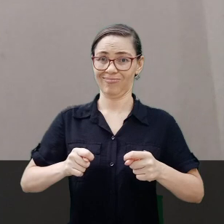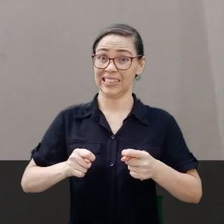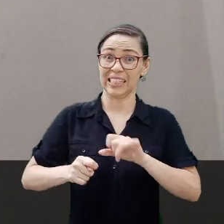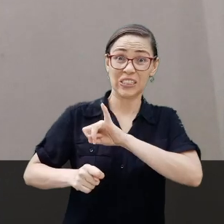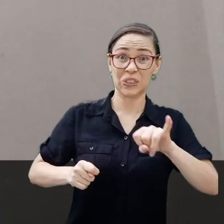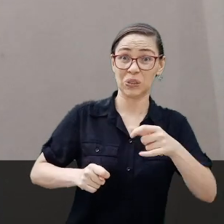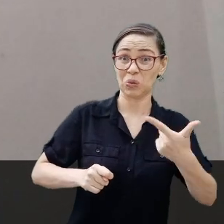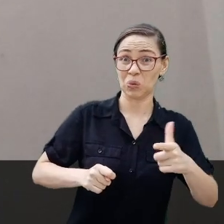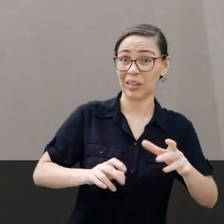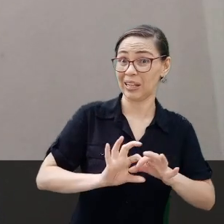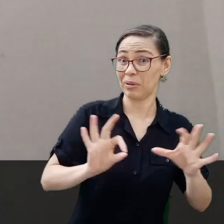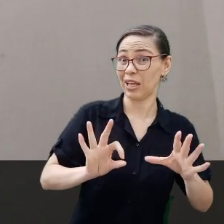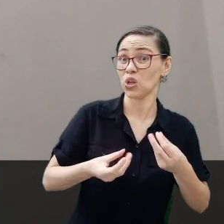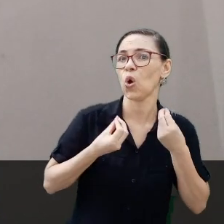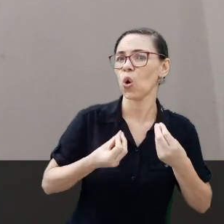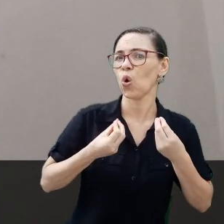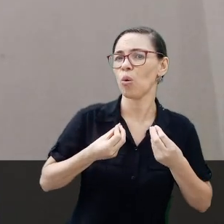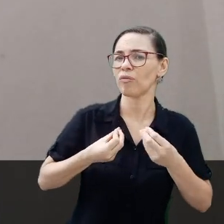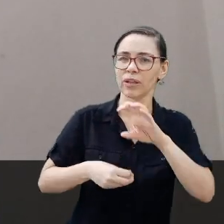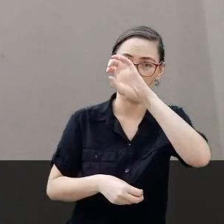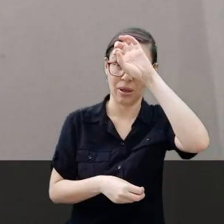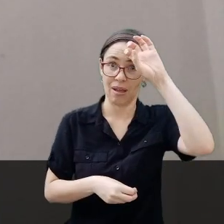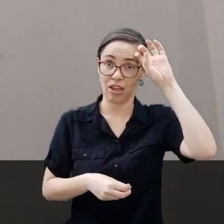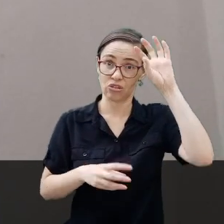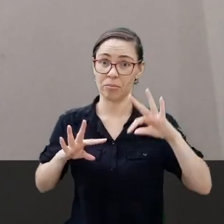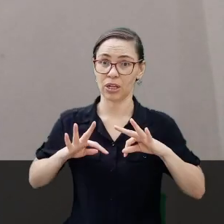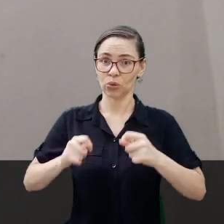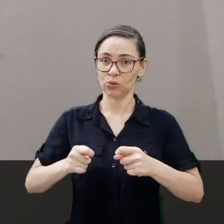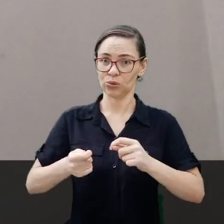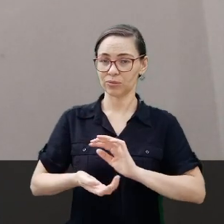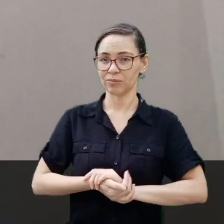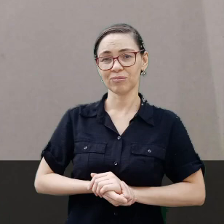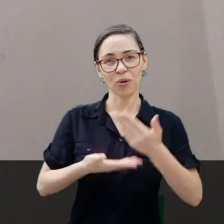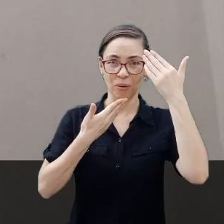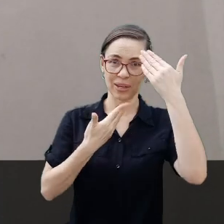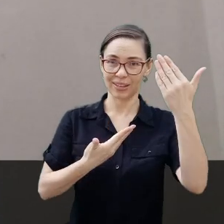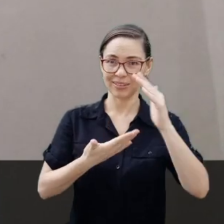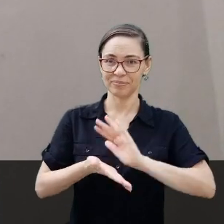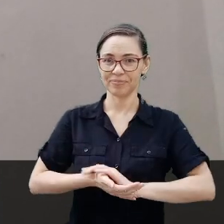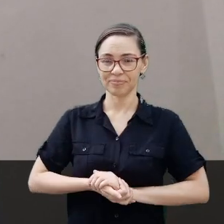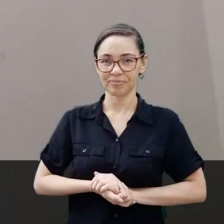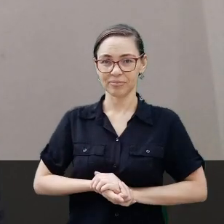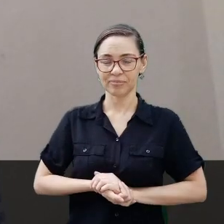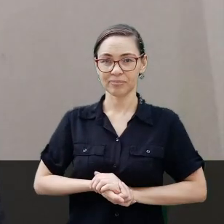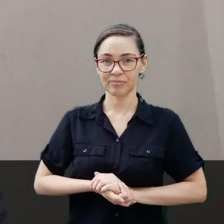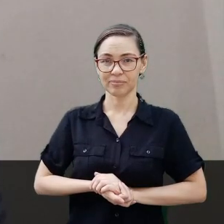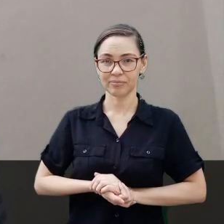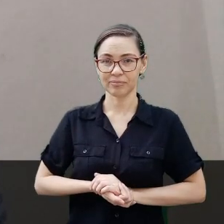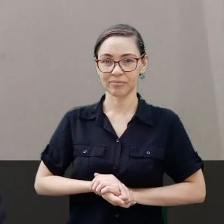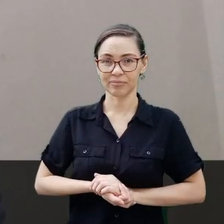para o cuidado. Sem liberdade, não há possibilidade de um cuidado ético e técnico.